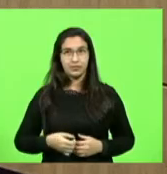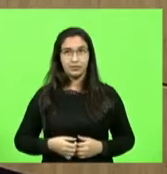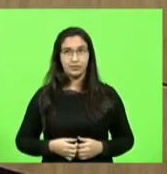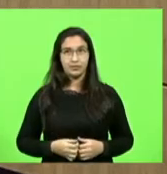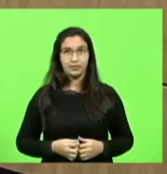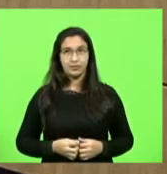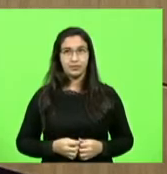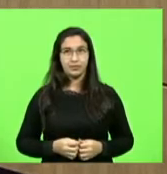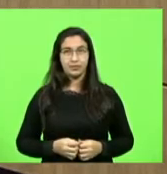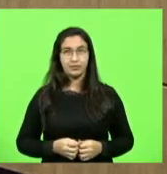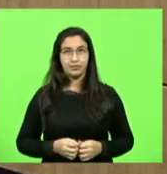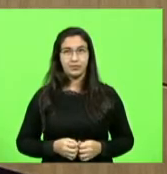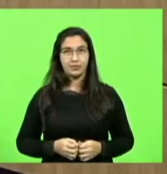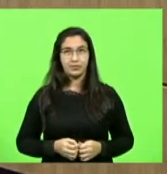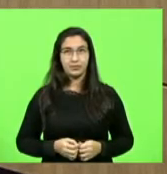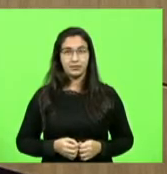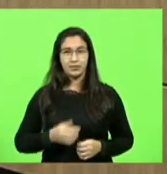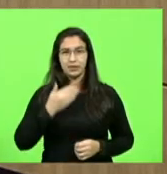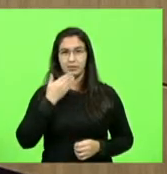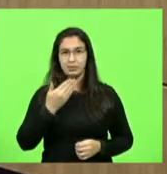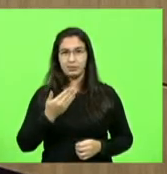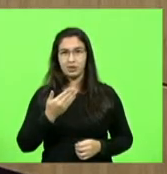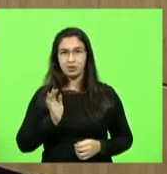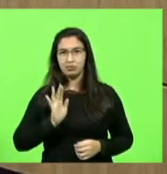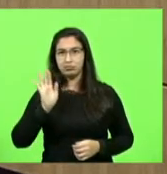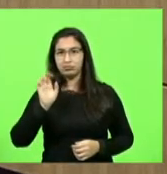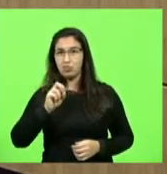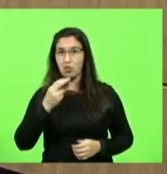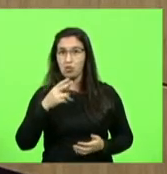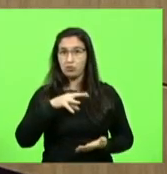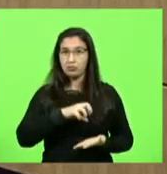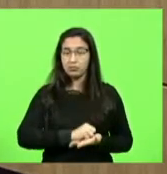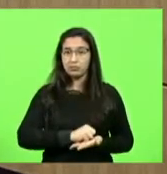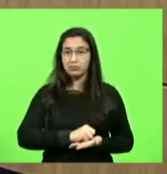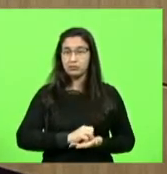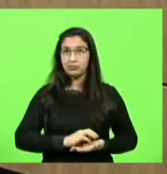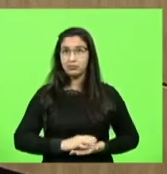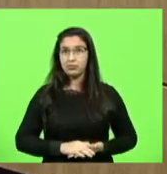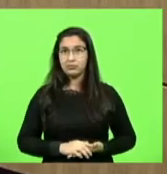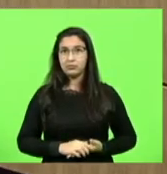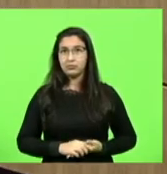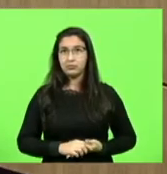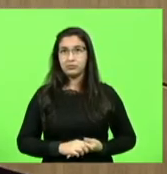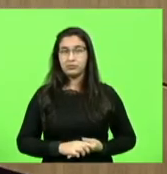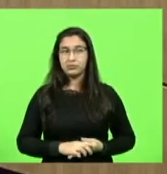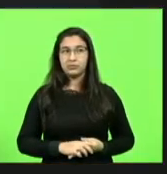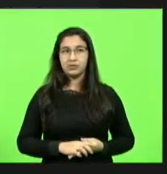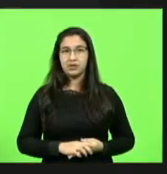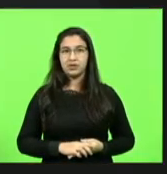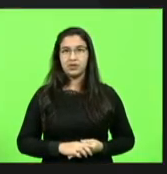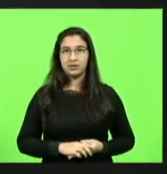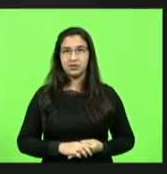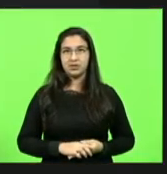Vossa Excelência pediu a palavra ou pediu para se inscrever, deputada Luciane? Eu pedi.